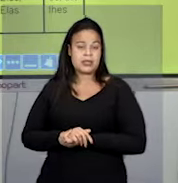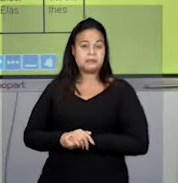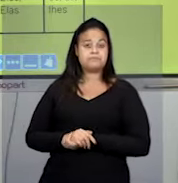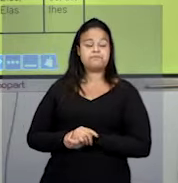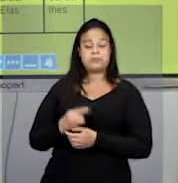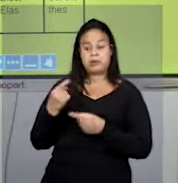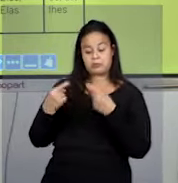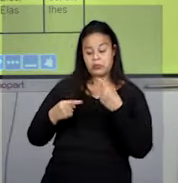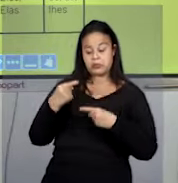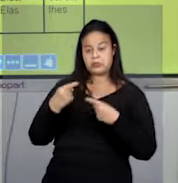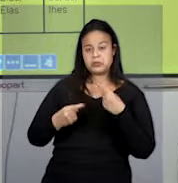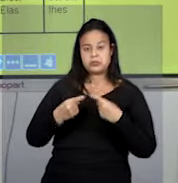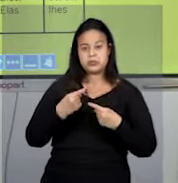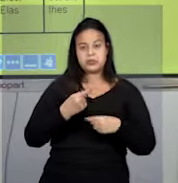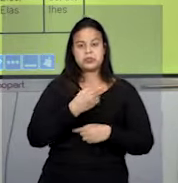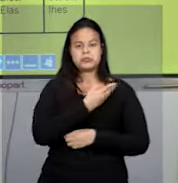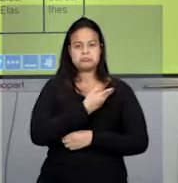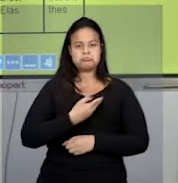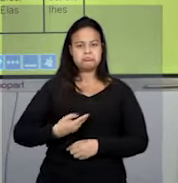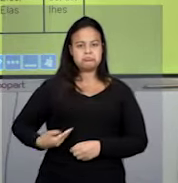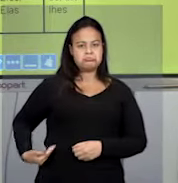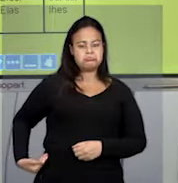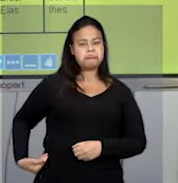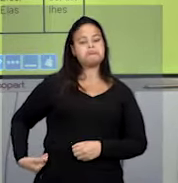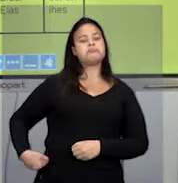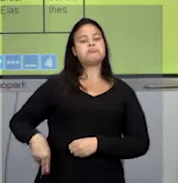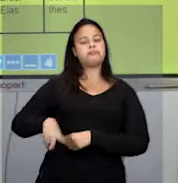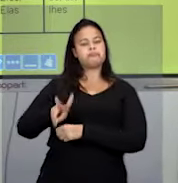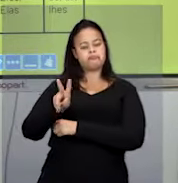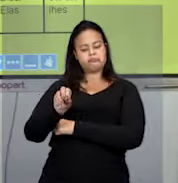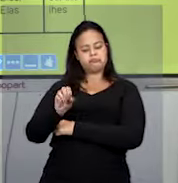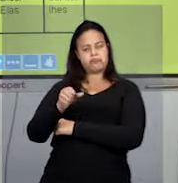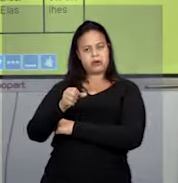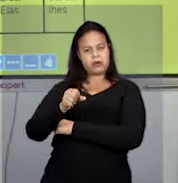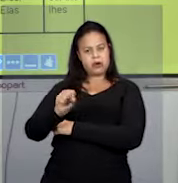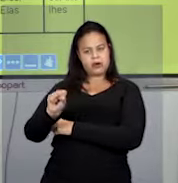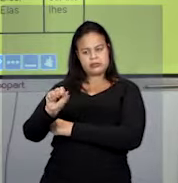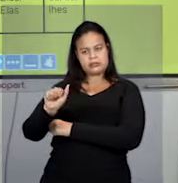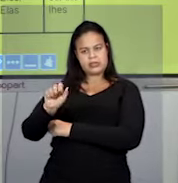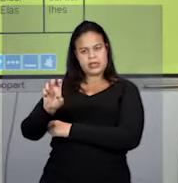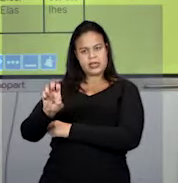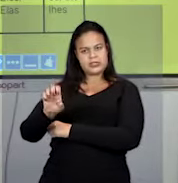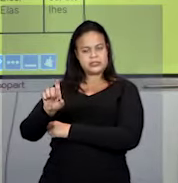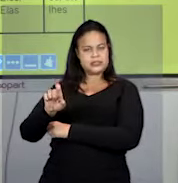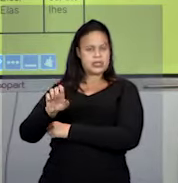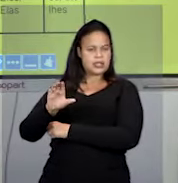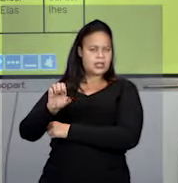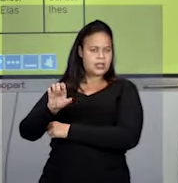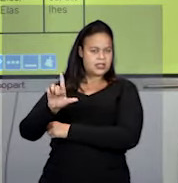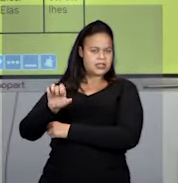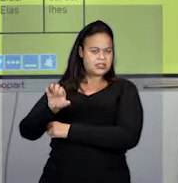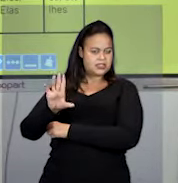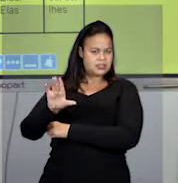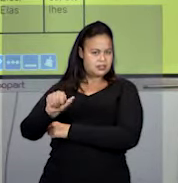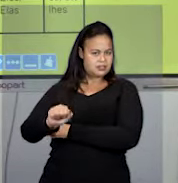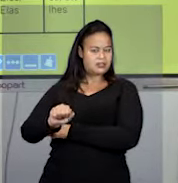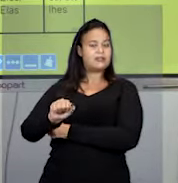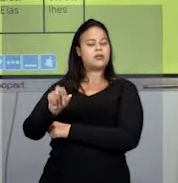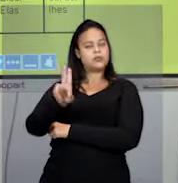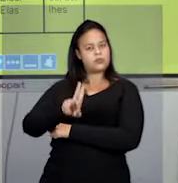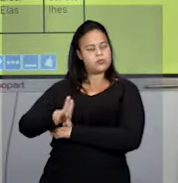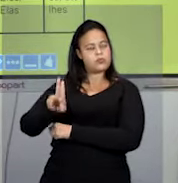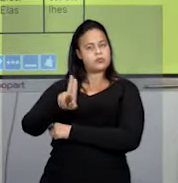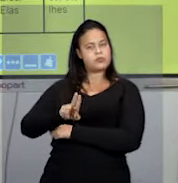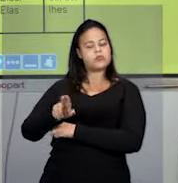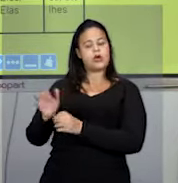políticos estão usando muito na CPI, Vossa Excelência, mas o vós mesmo quase que ninguém usa. É como também tem usado